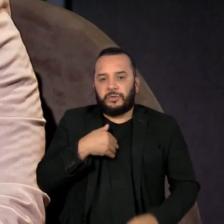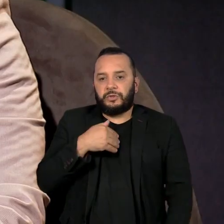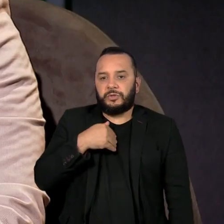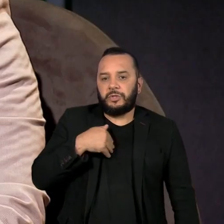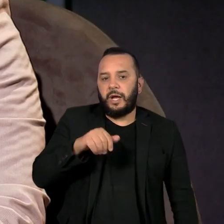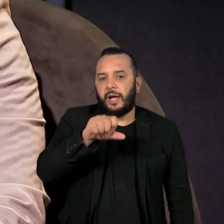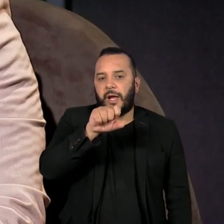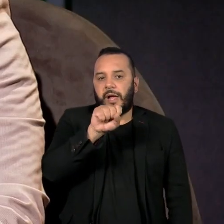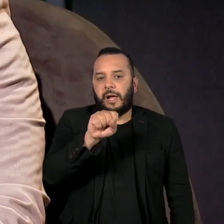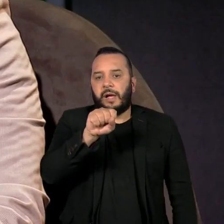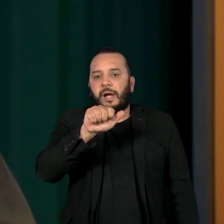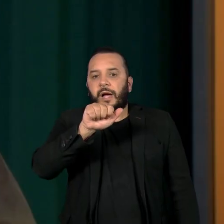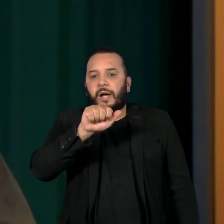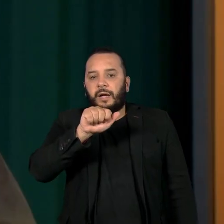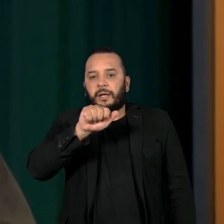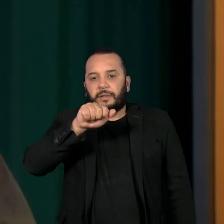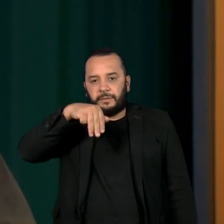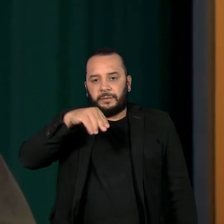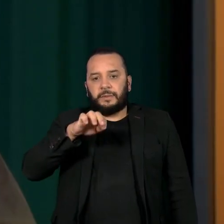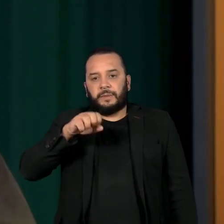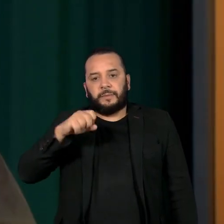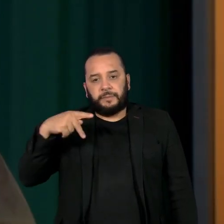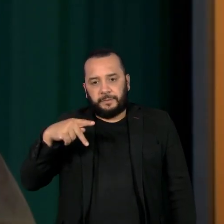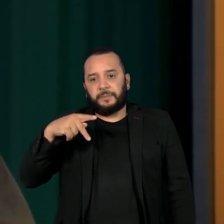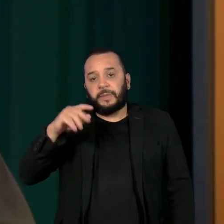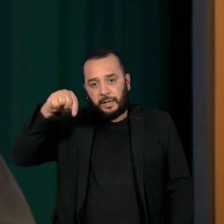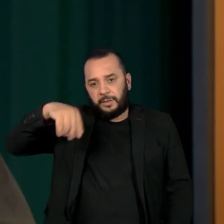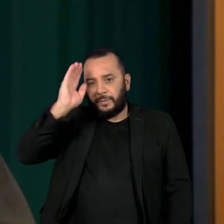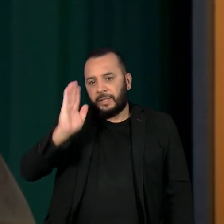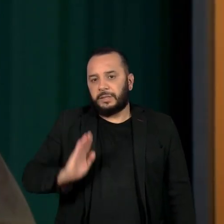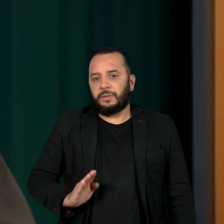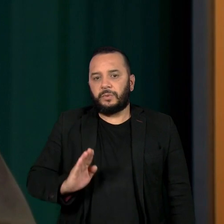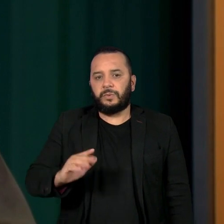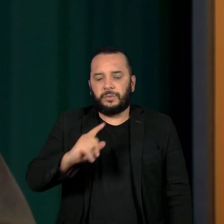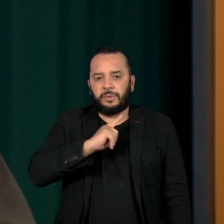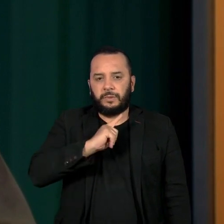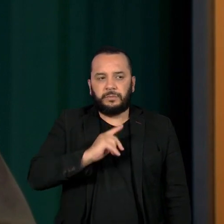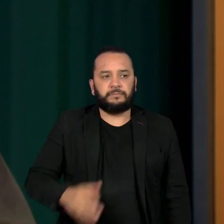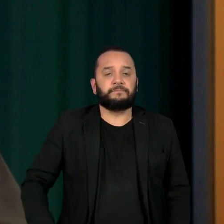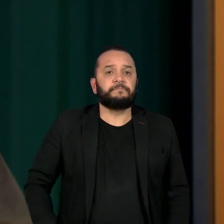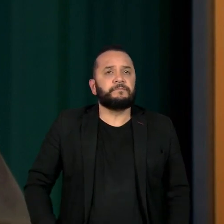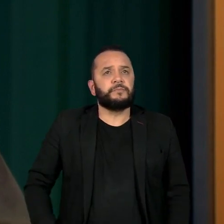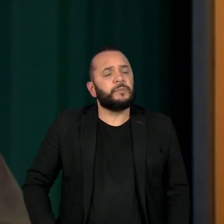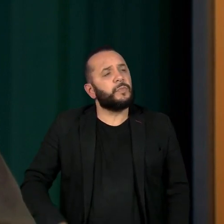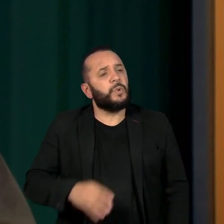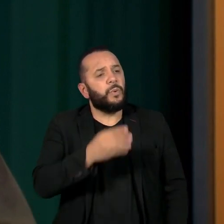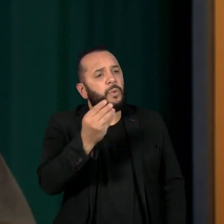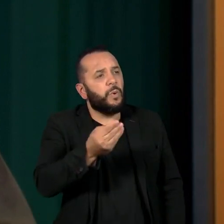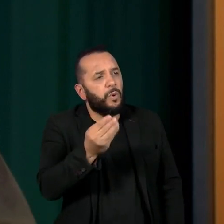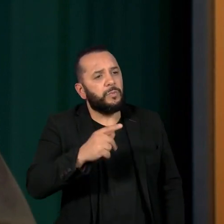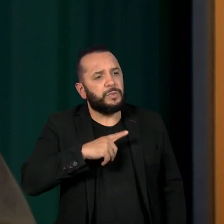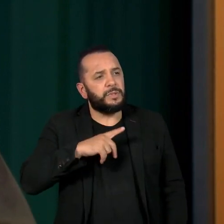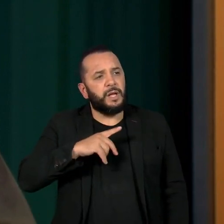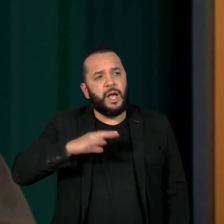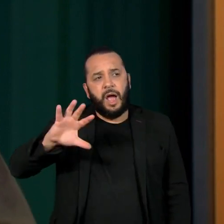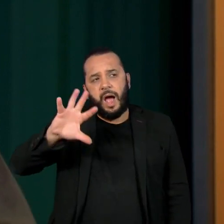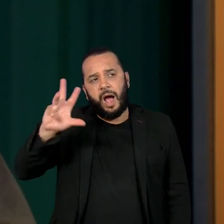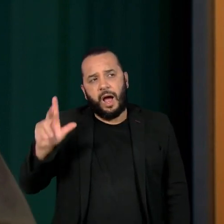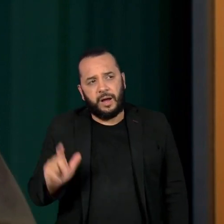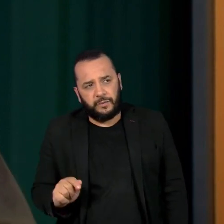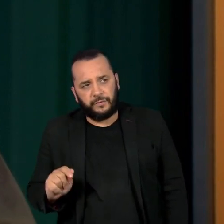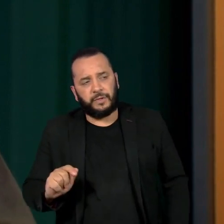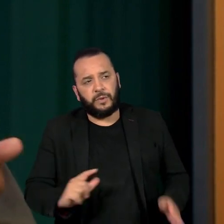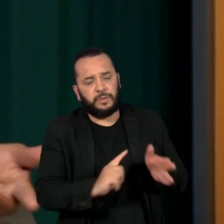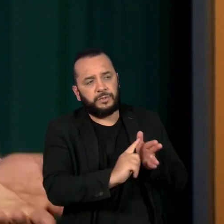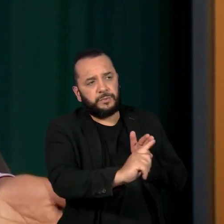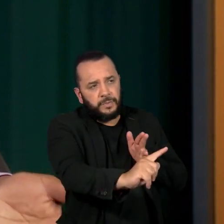Muito obrigado, é uma honra estar aqui. Ô, Suelen, fala pra gente, como é que você consegue falar com a África, com o Oriente Médio, com o